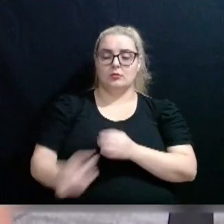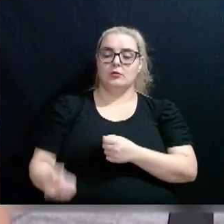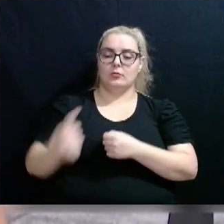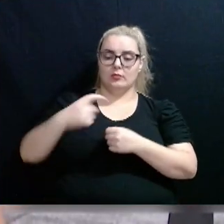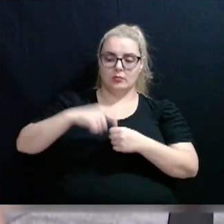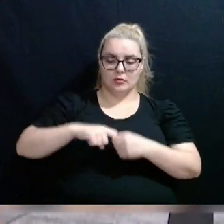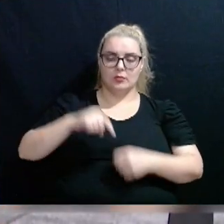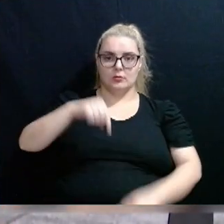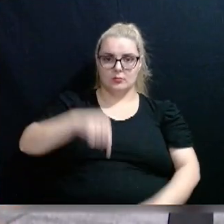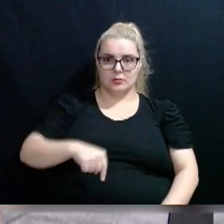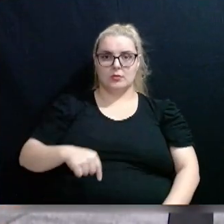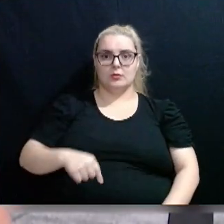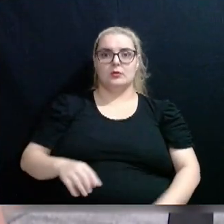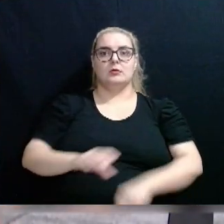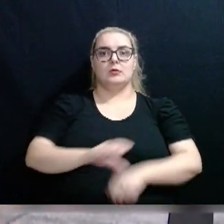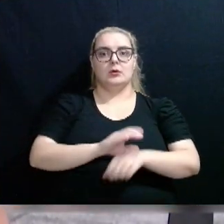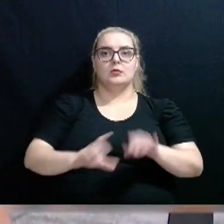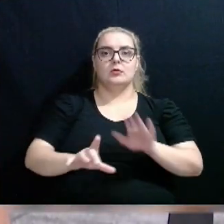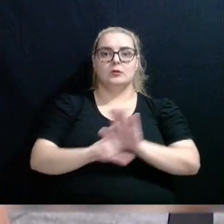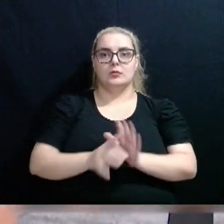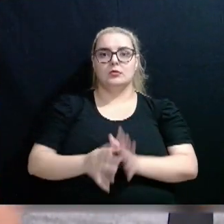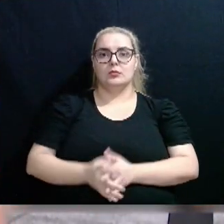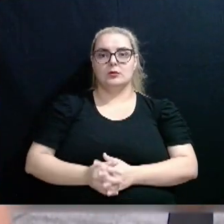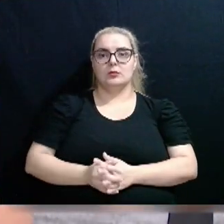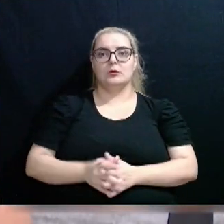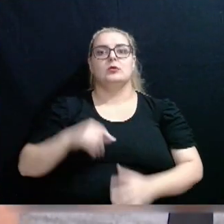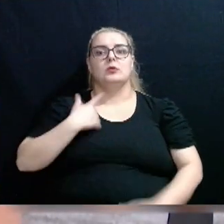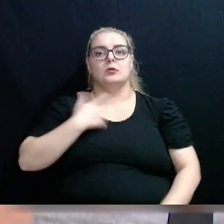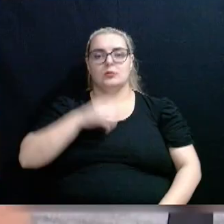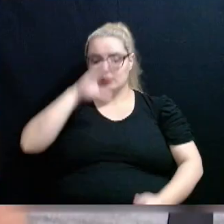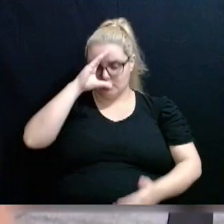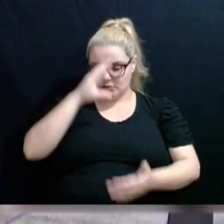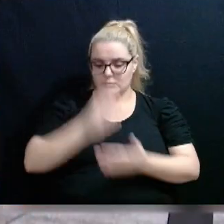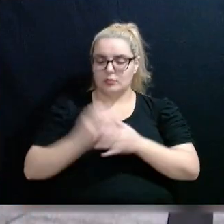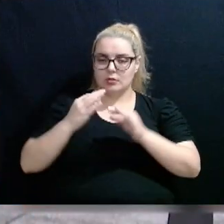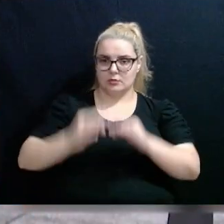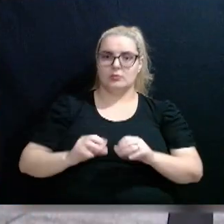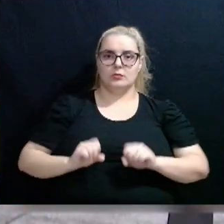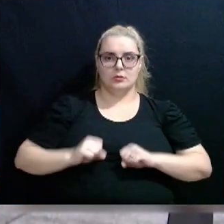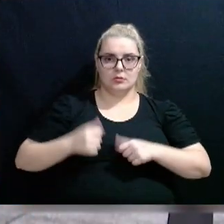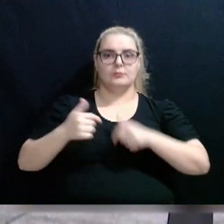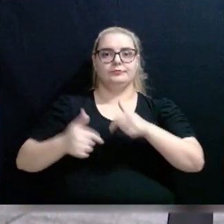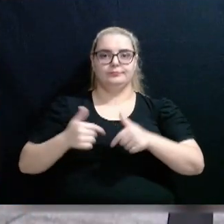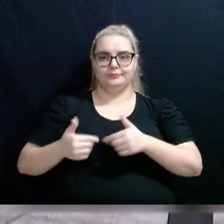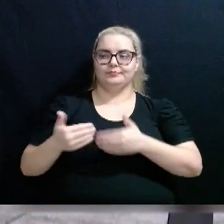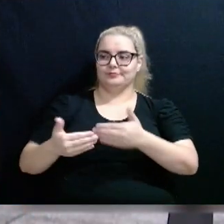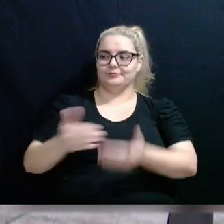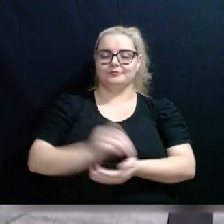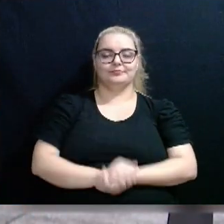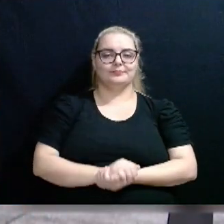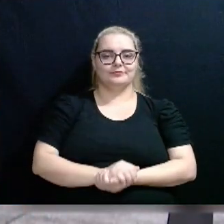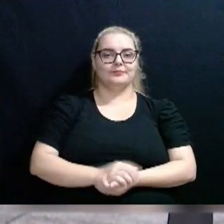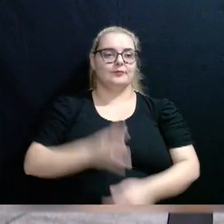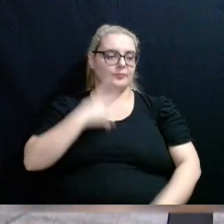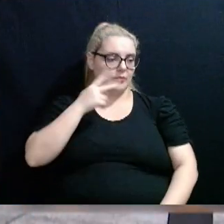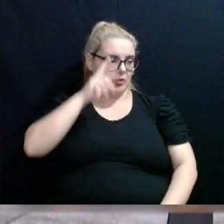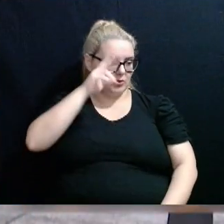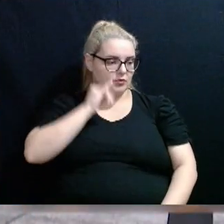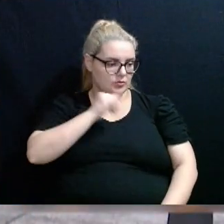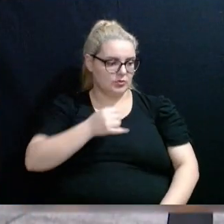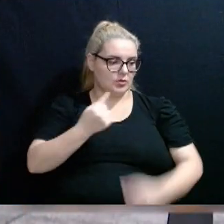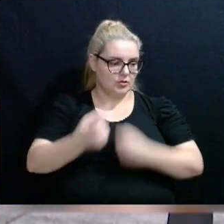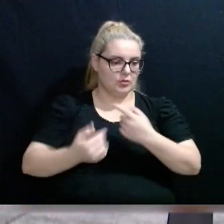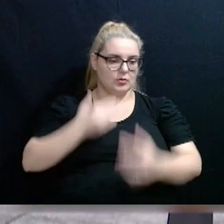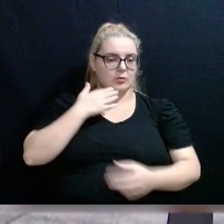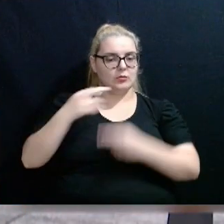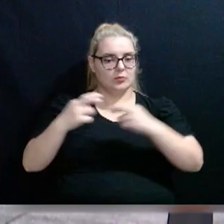legalidade. Então, estamos bastante confiantes e bastante trabalho pela frente aí. Vereador, o senhor citou que foram alguns pedidos de vista, né? Foram 9